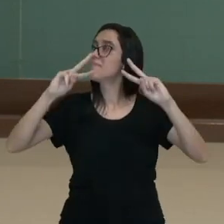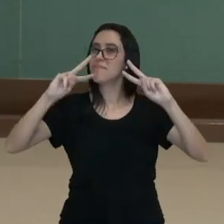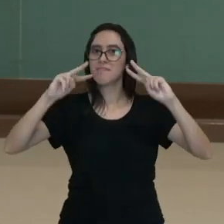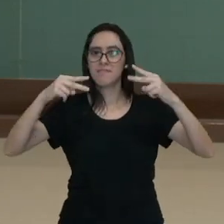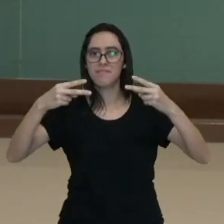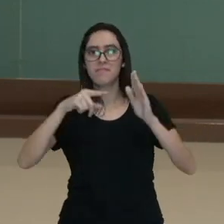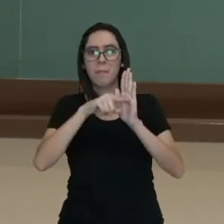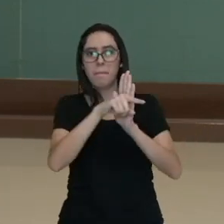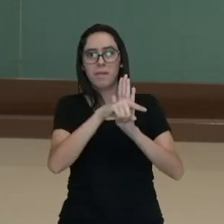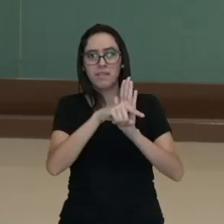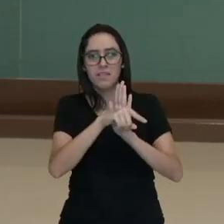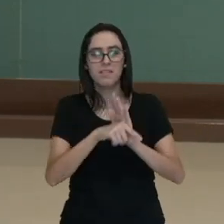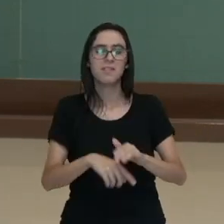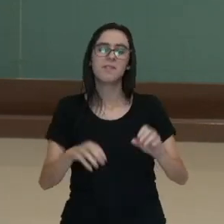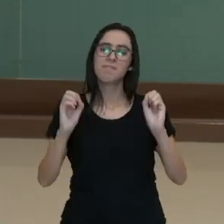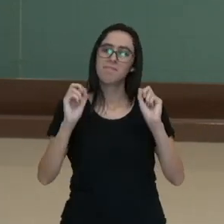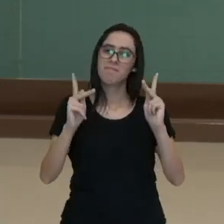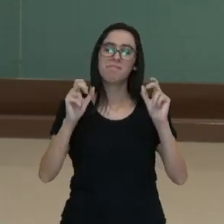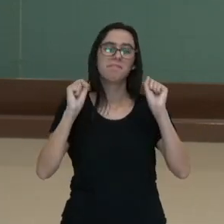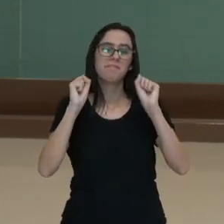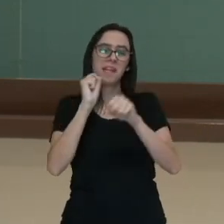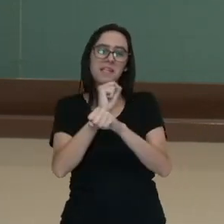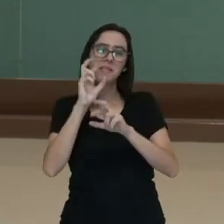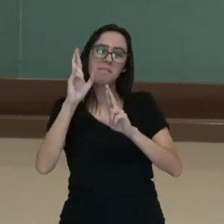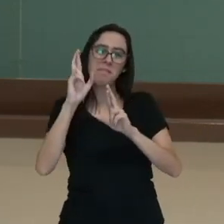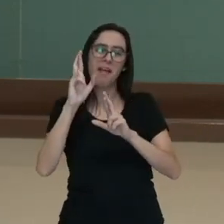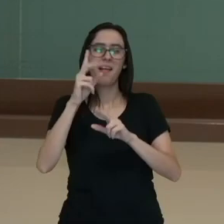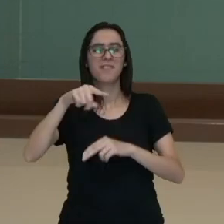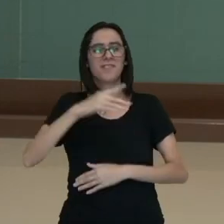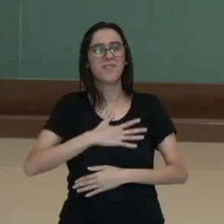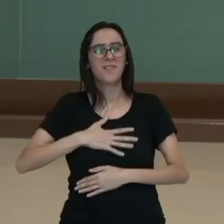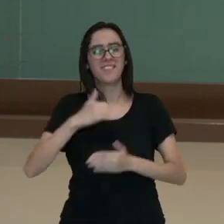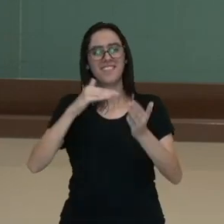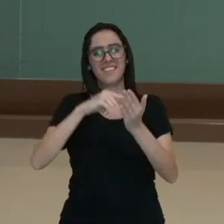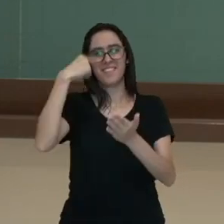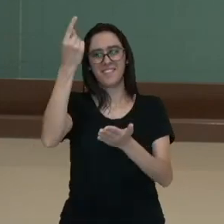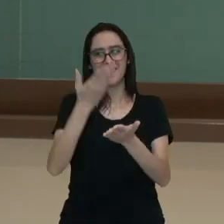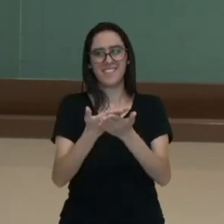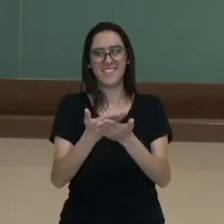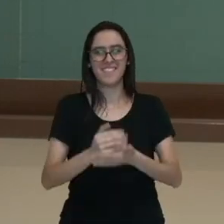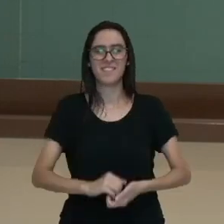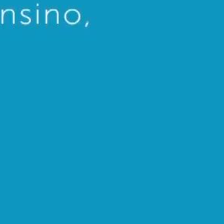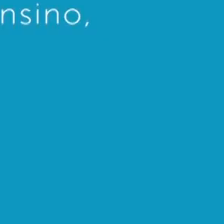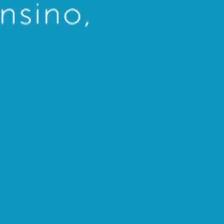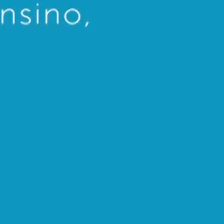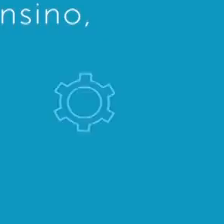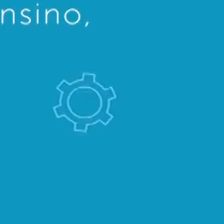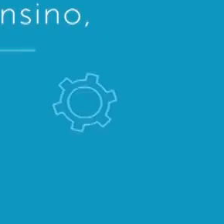referências e espero vocês. Hasta la próxima classe!